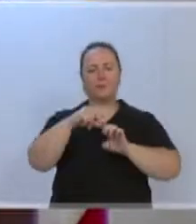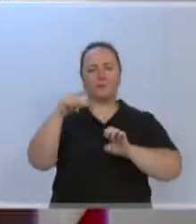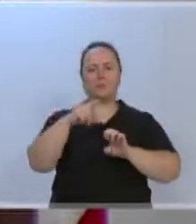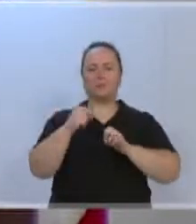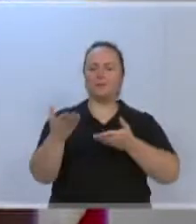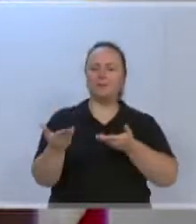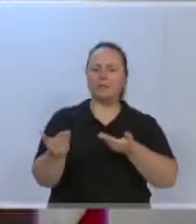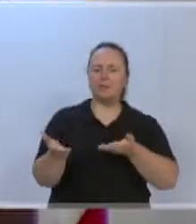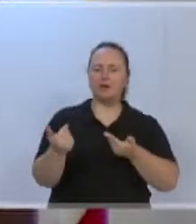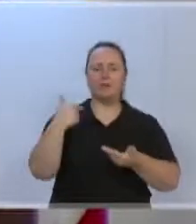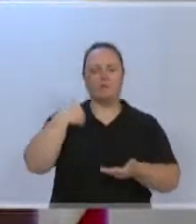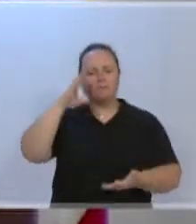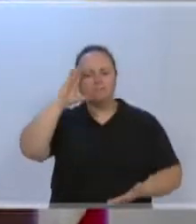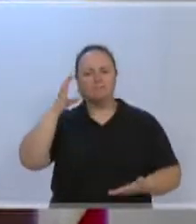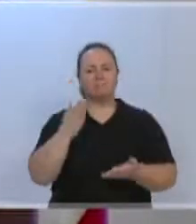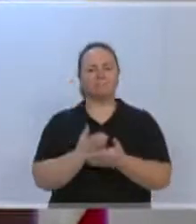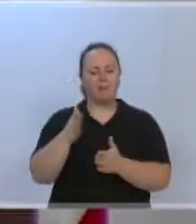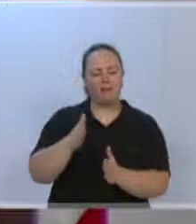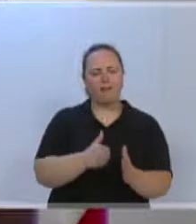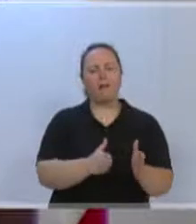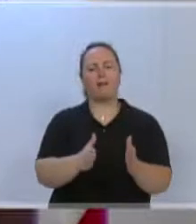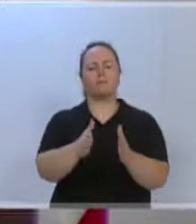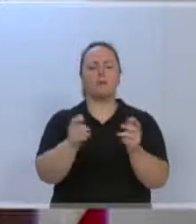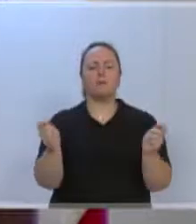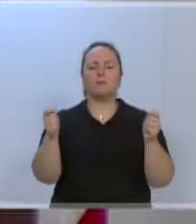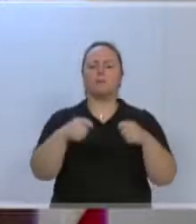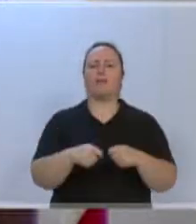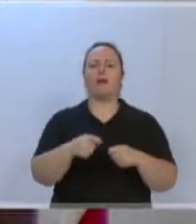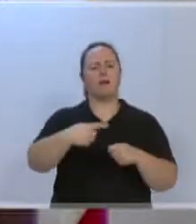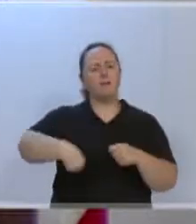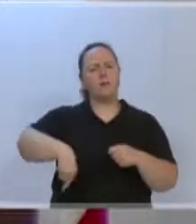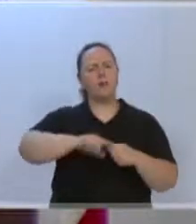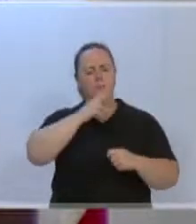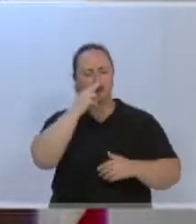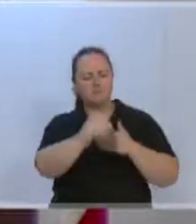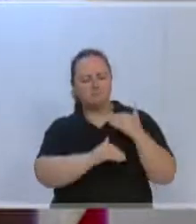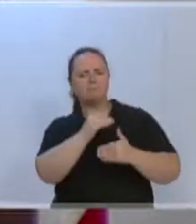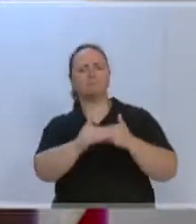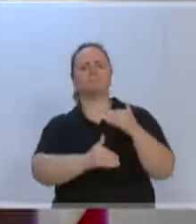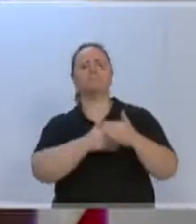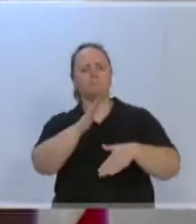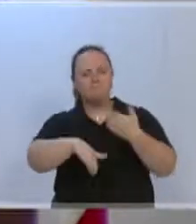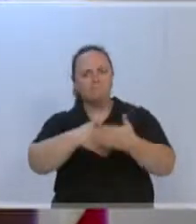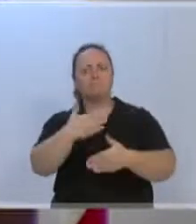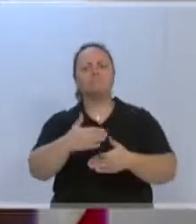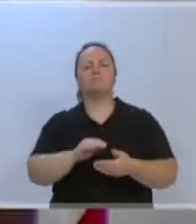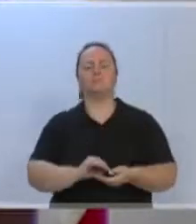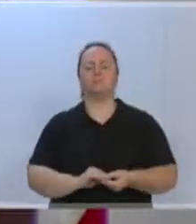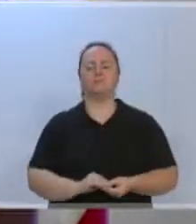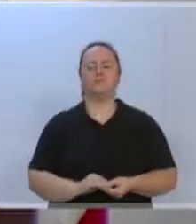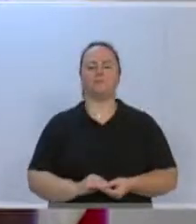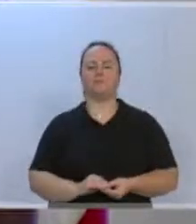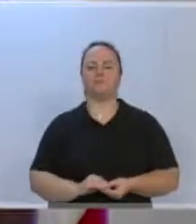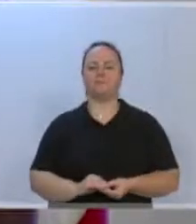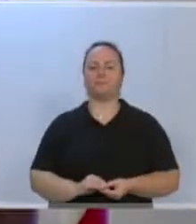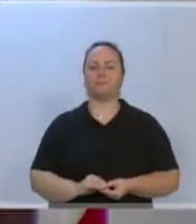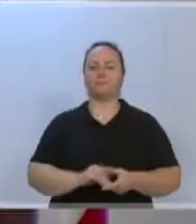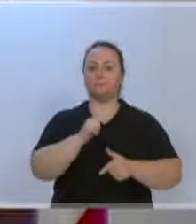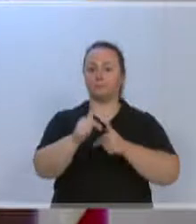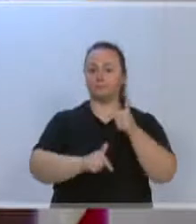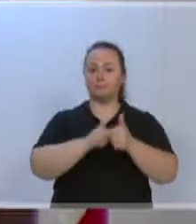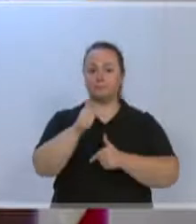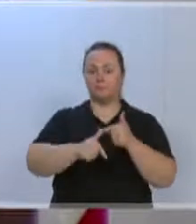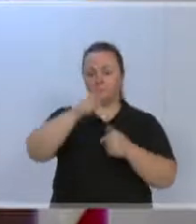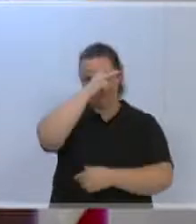acredito muito nesse caminho como caminho que pode nos levar um novo passo de desenvolvimento e o trabalho que vem sendo desenvolvido no executivo